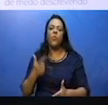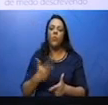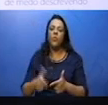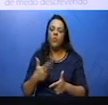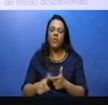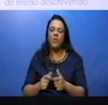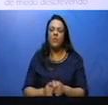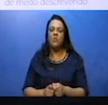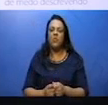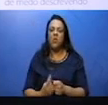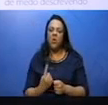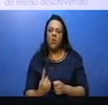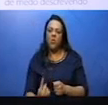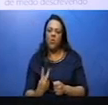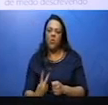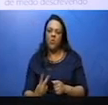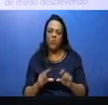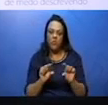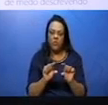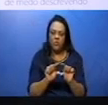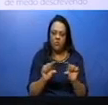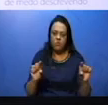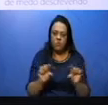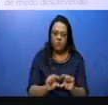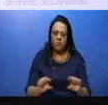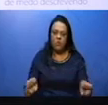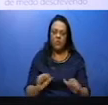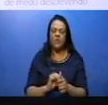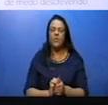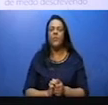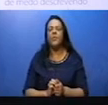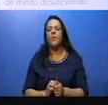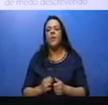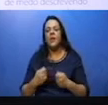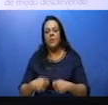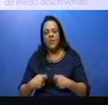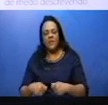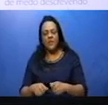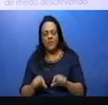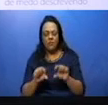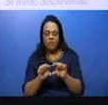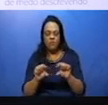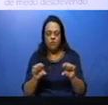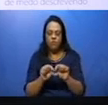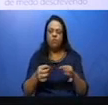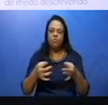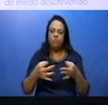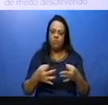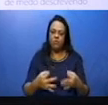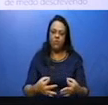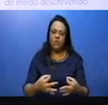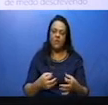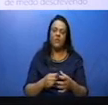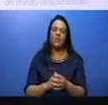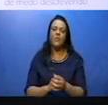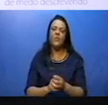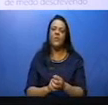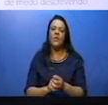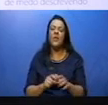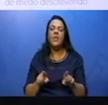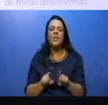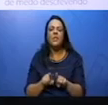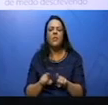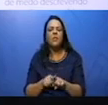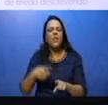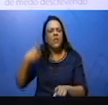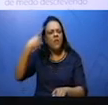se esqueça, além de coerente e verossímil, muito parecido com a realidade, o desfecho precisa ser